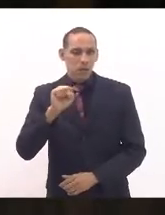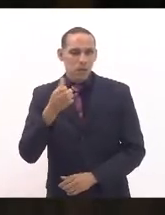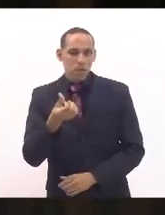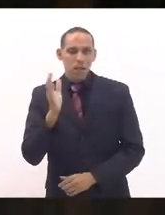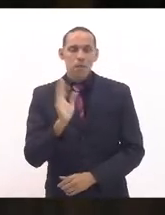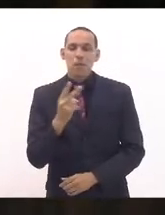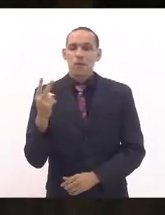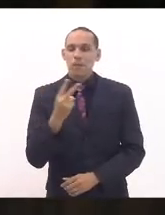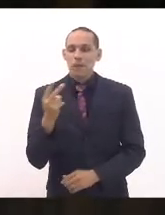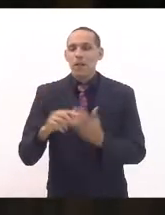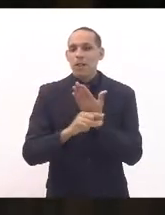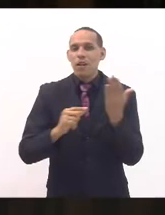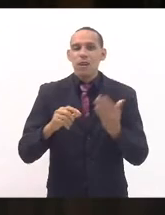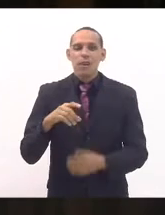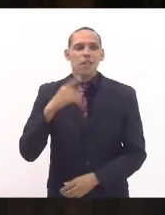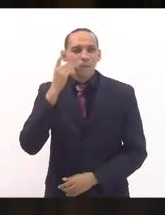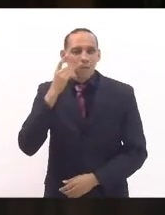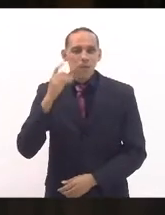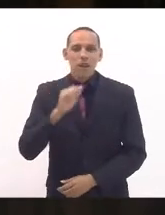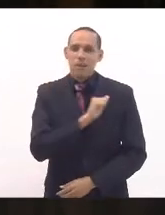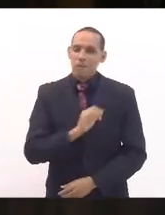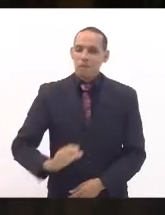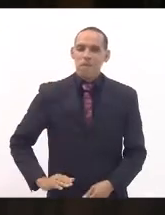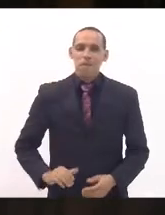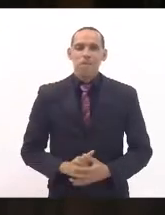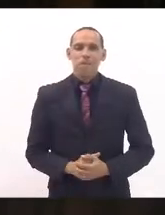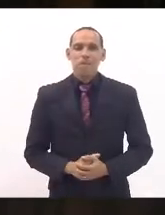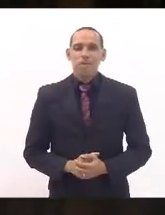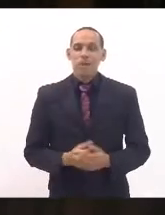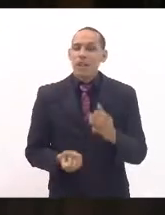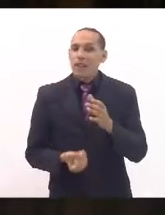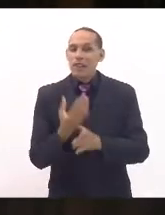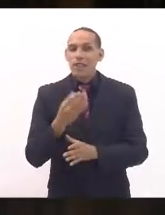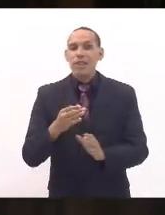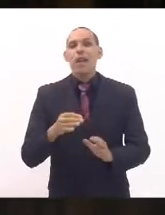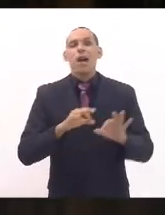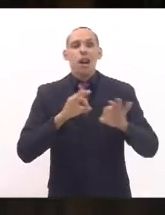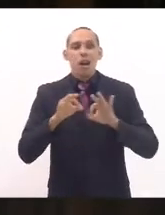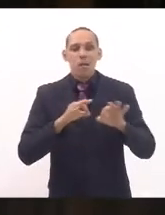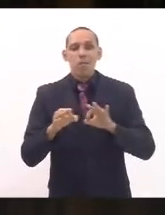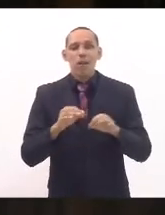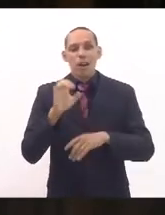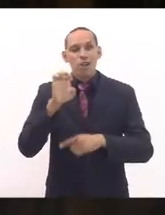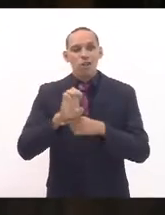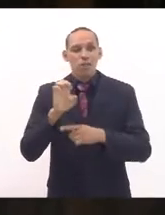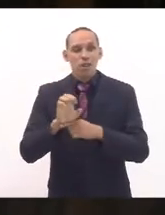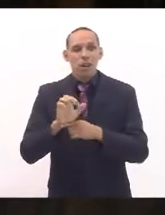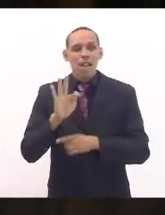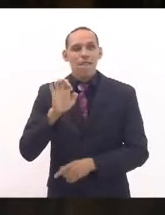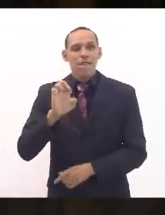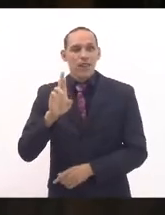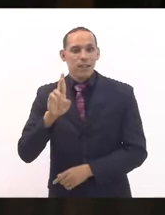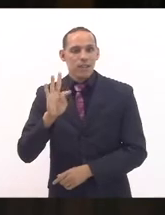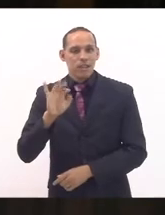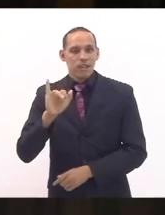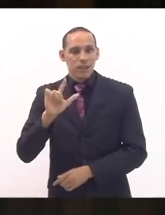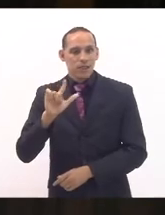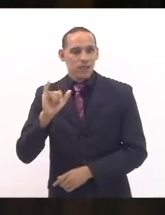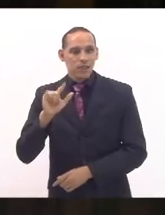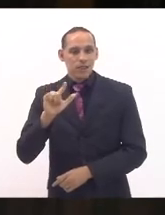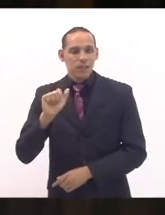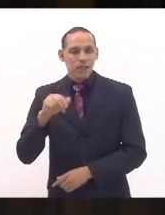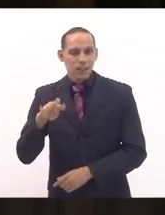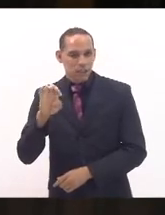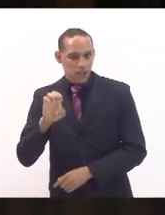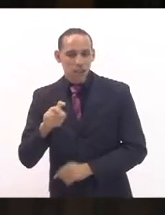de 22, de autoria do deputado André Ceciliano. Institui o Plano Estadual de Fertilizantes e a Política Especial Tributária destinada à